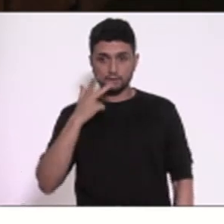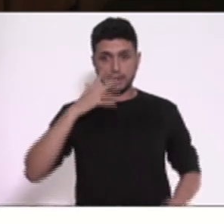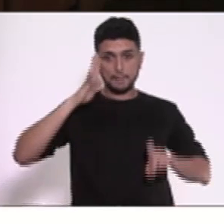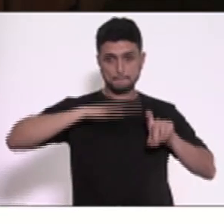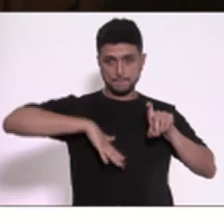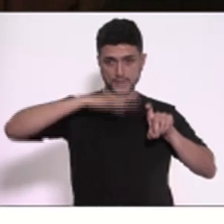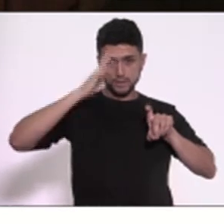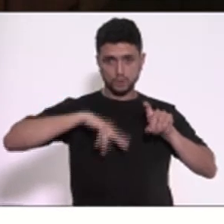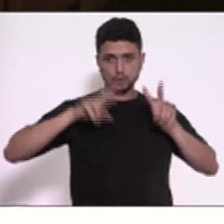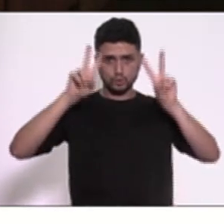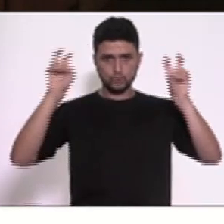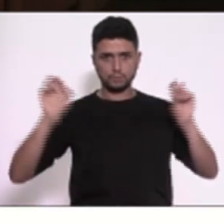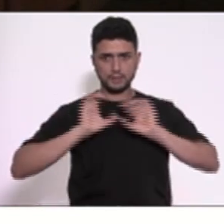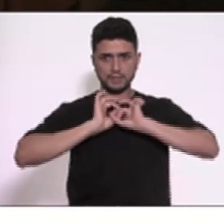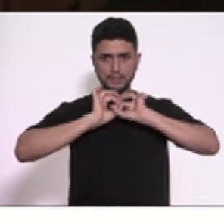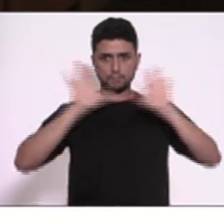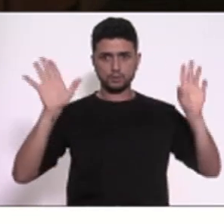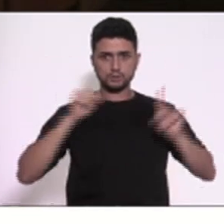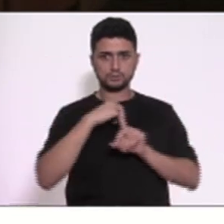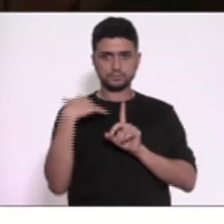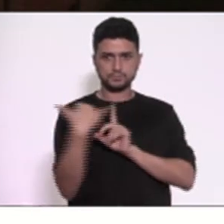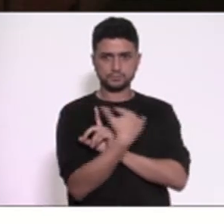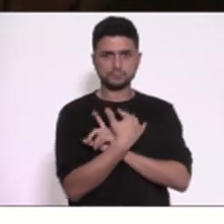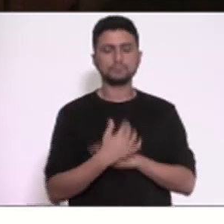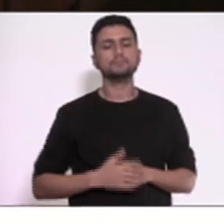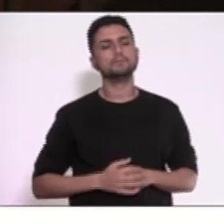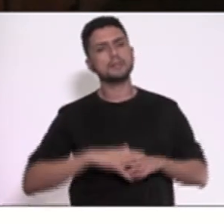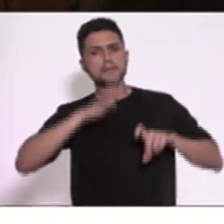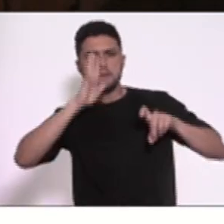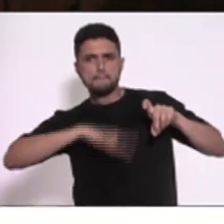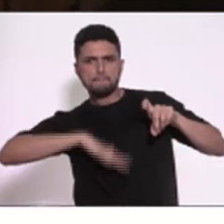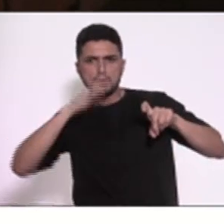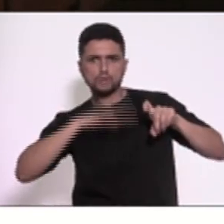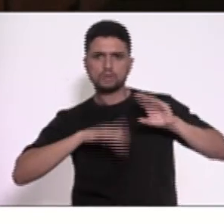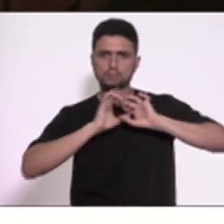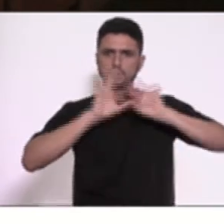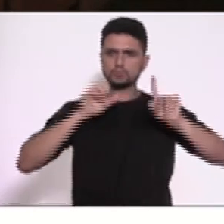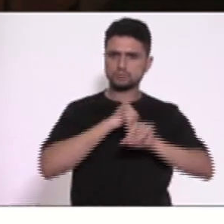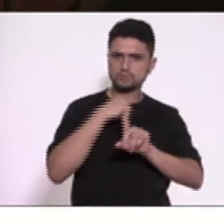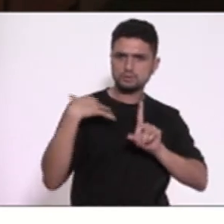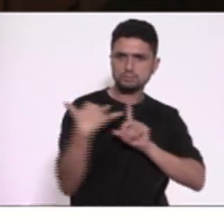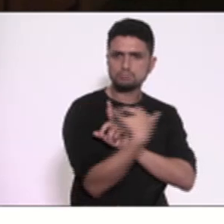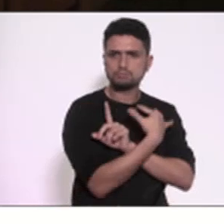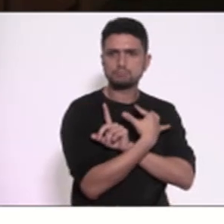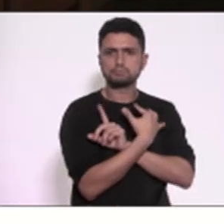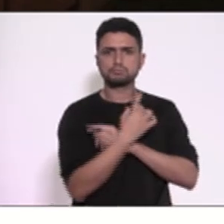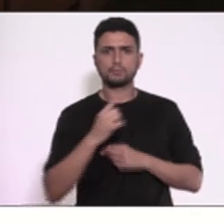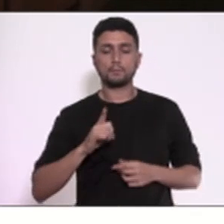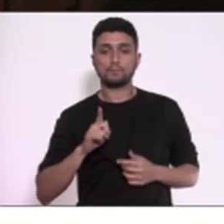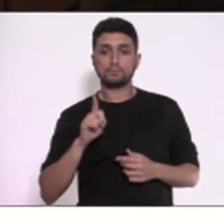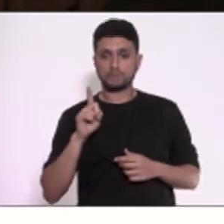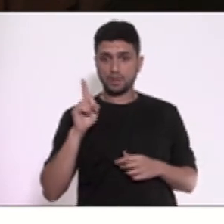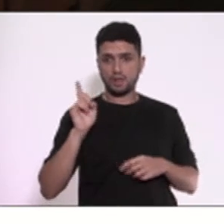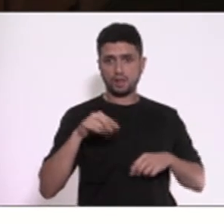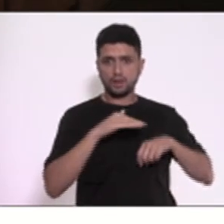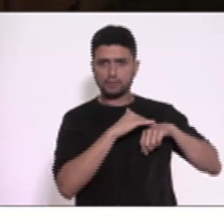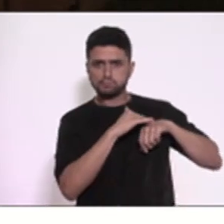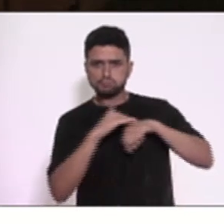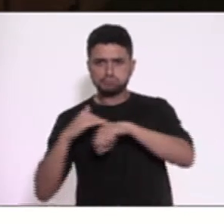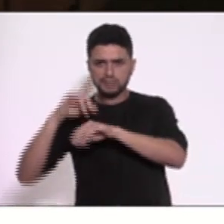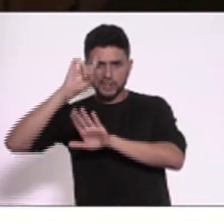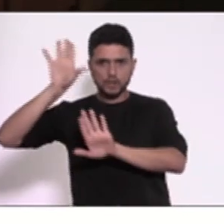Então, o mito da democracia racial é considerado um dispositivo ideológico de reprodução das relações